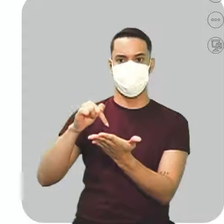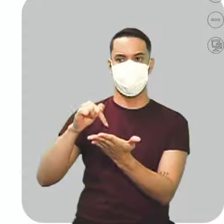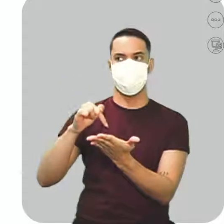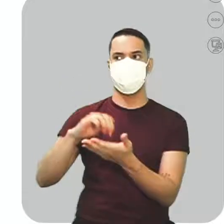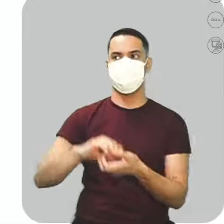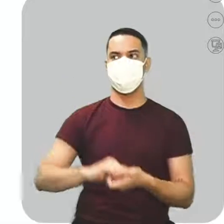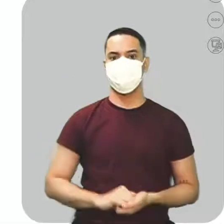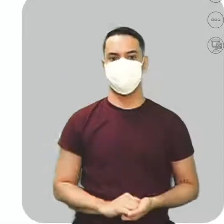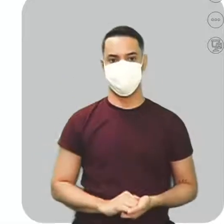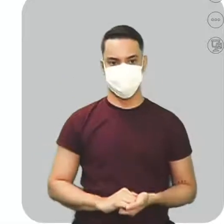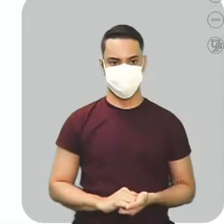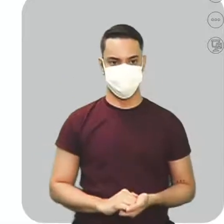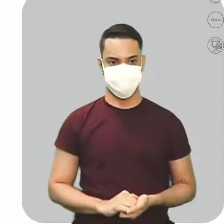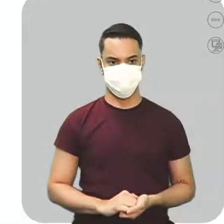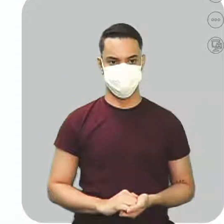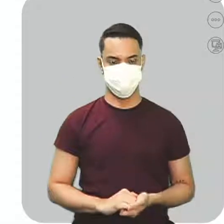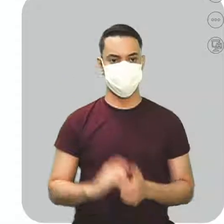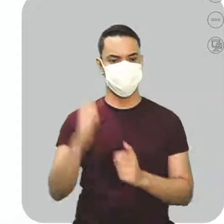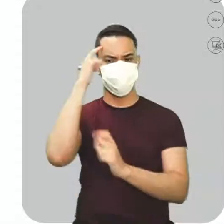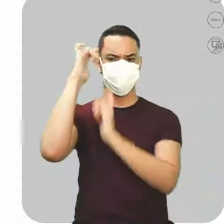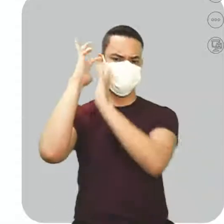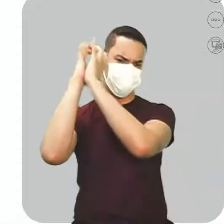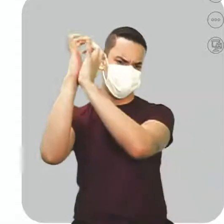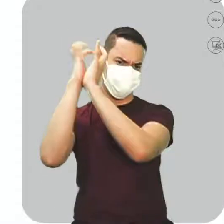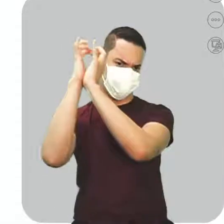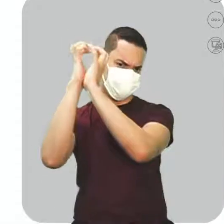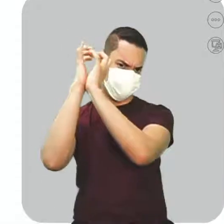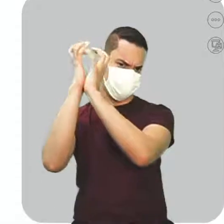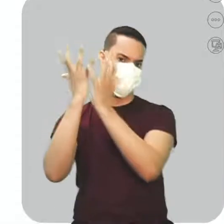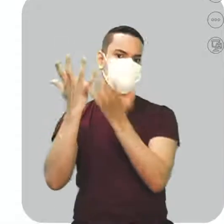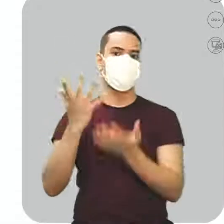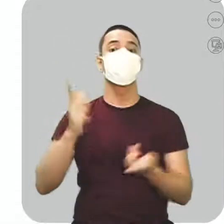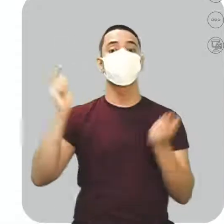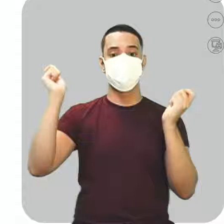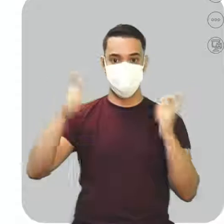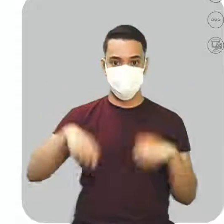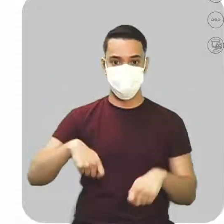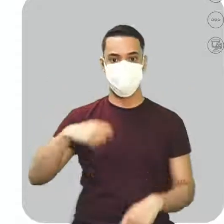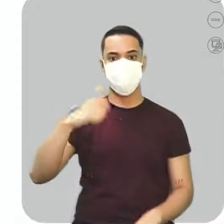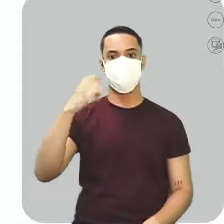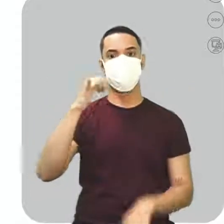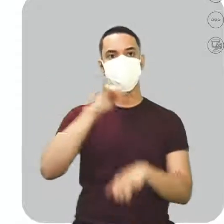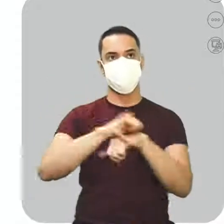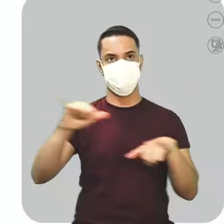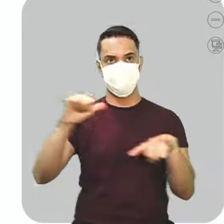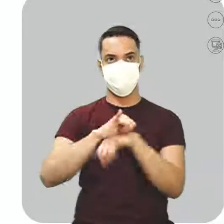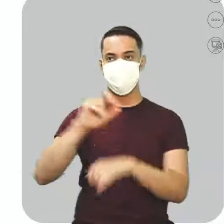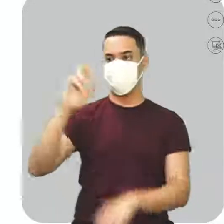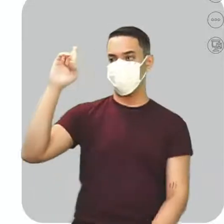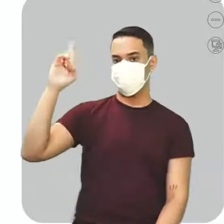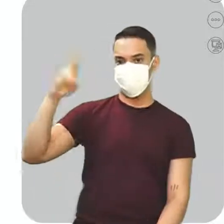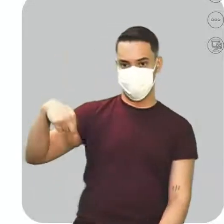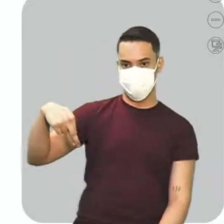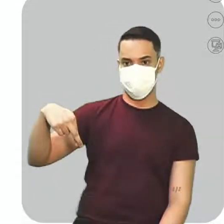A Escritura. Raciocínio lógico, há de declará-la com